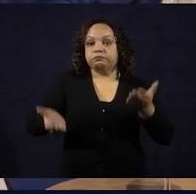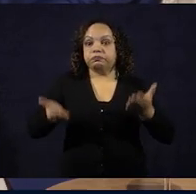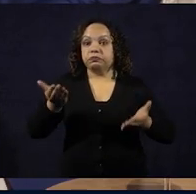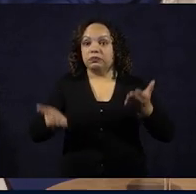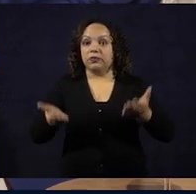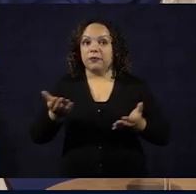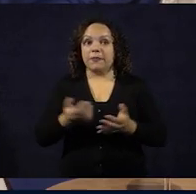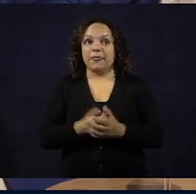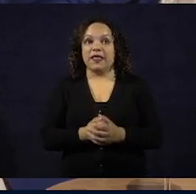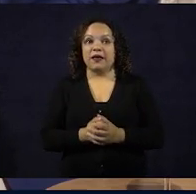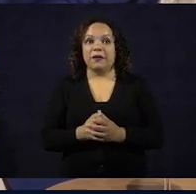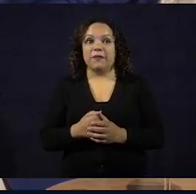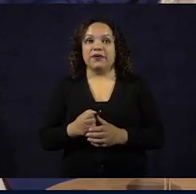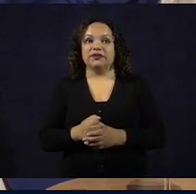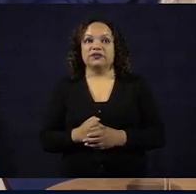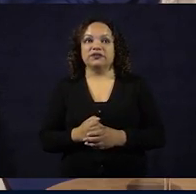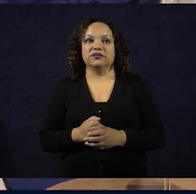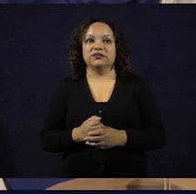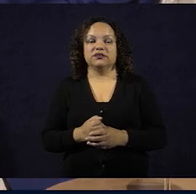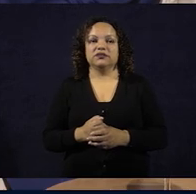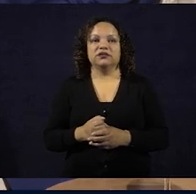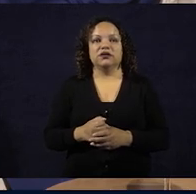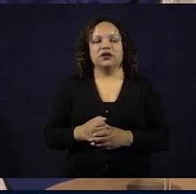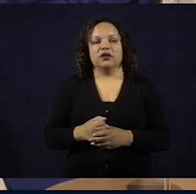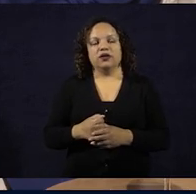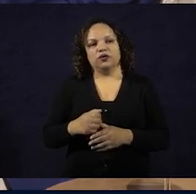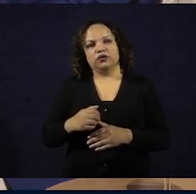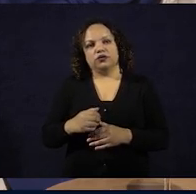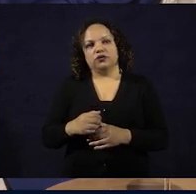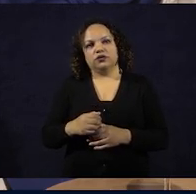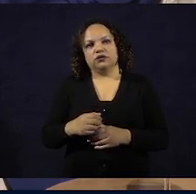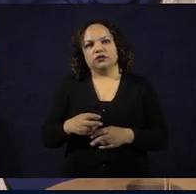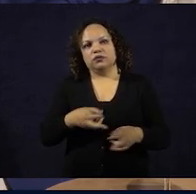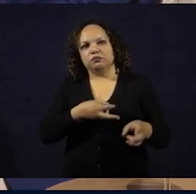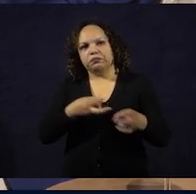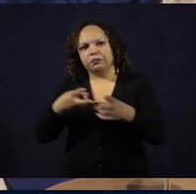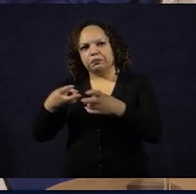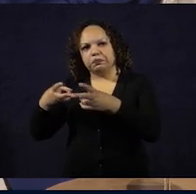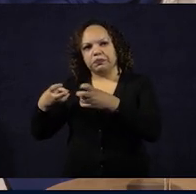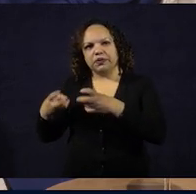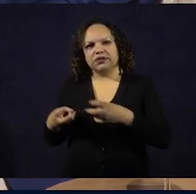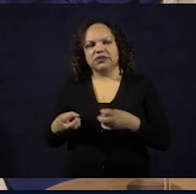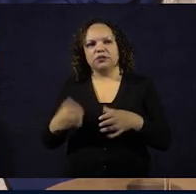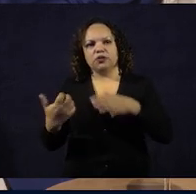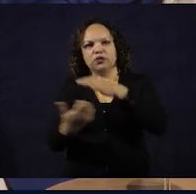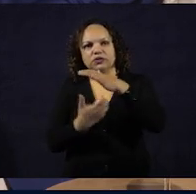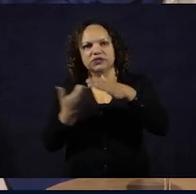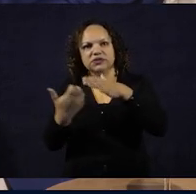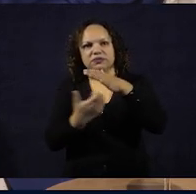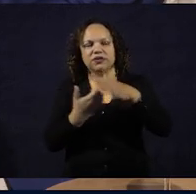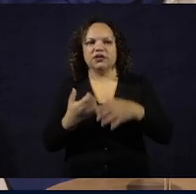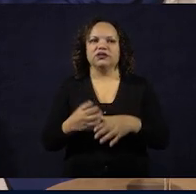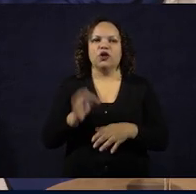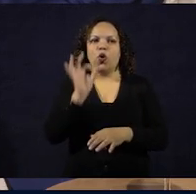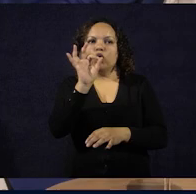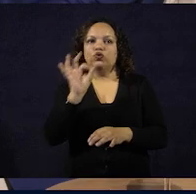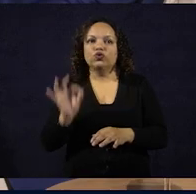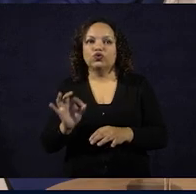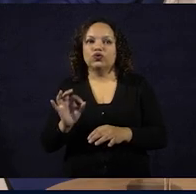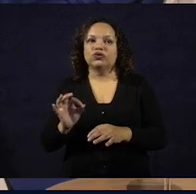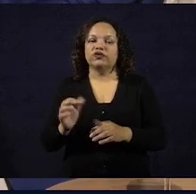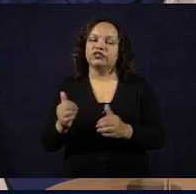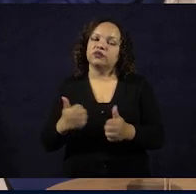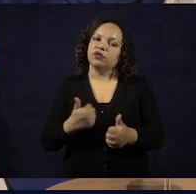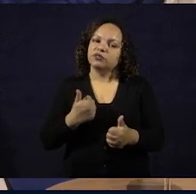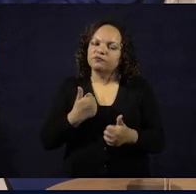mas a tendência obviamente é que vai para esse patamar e olhando até a precificação do mercado o mercado Bresser fica por exemplo que essa taxa de juros vai ser